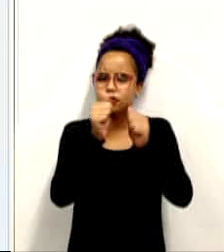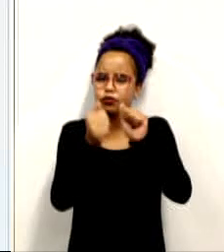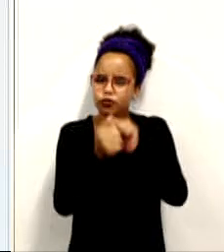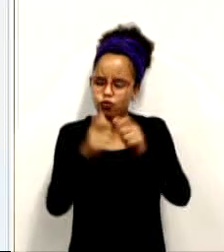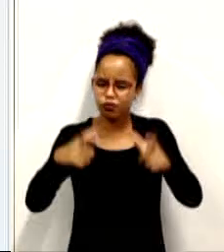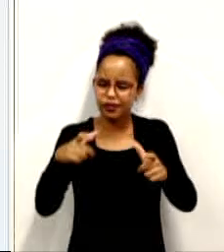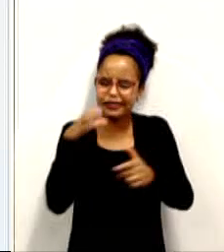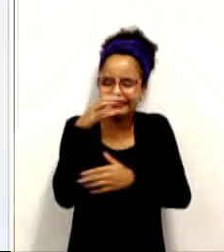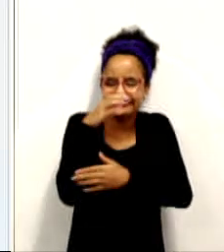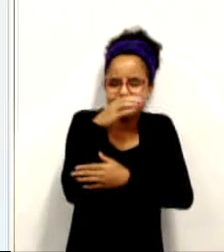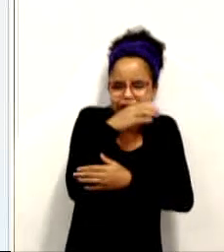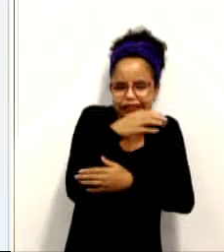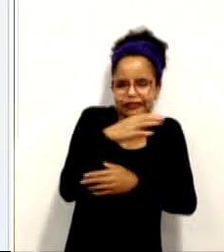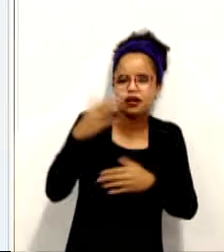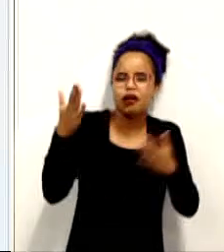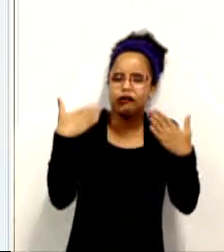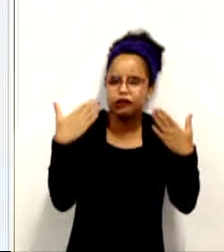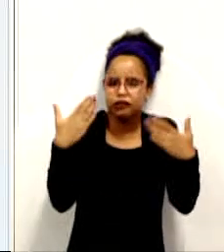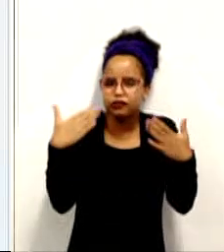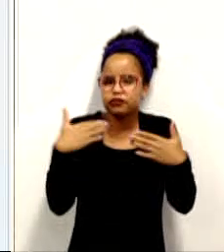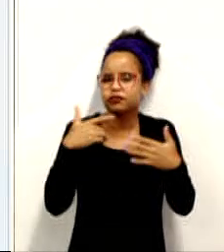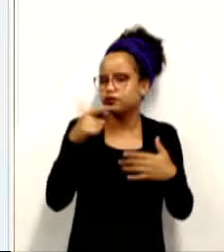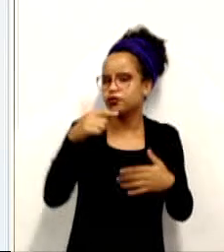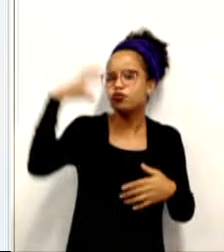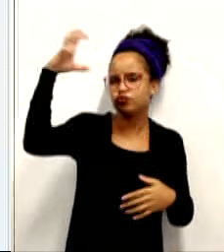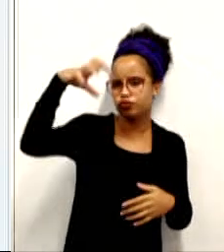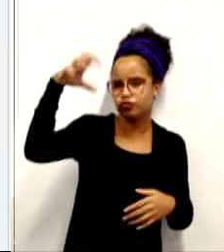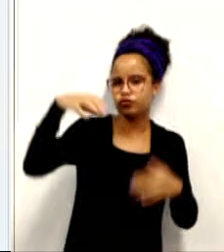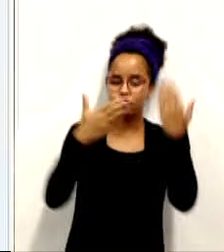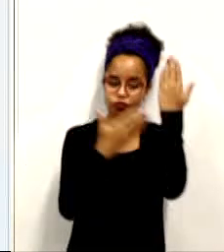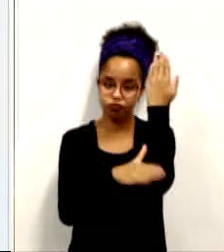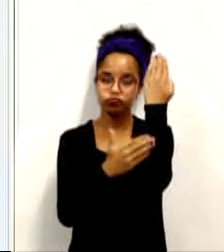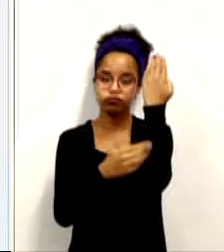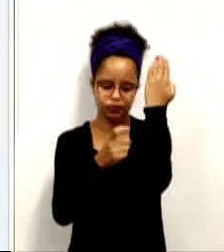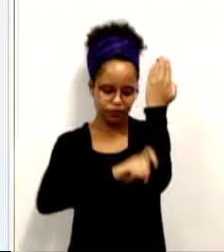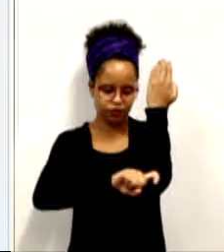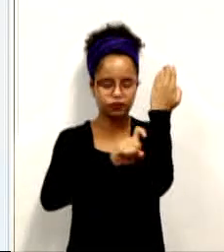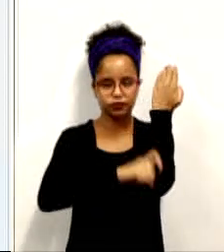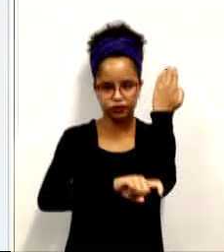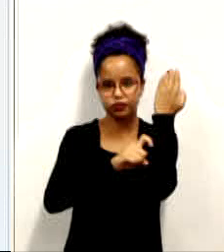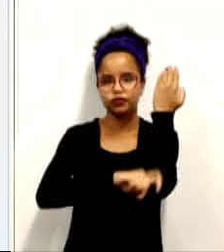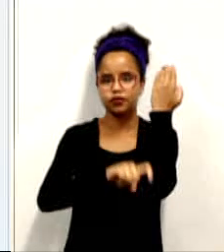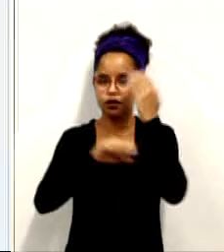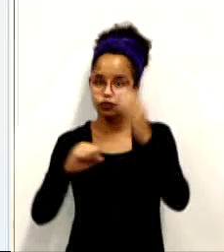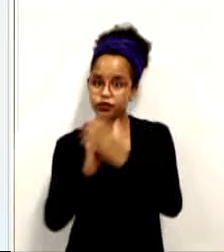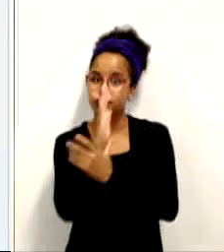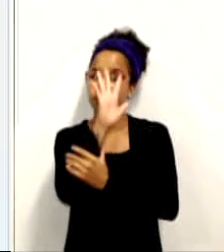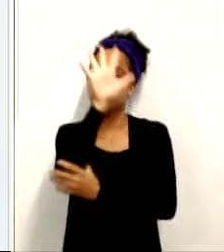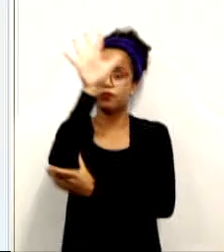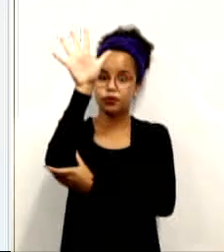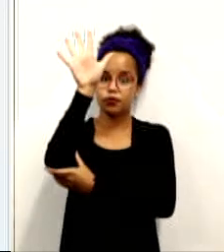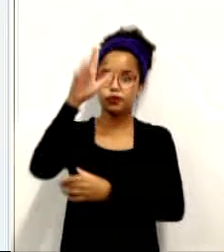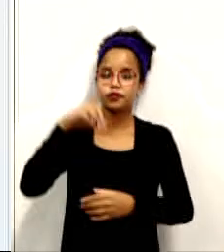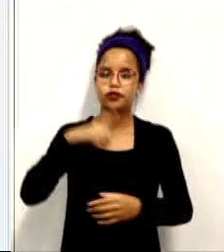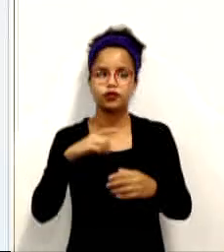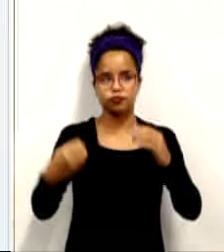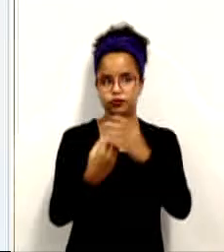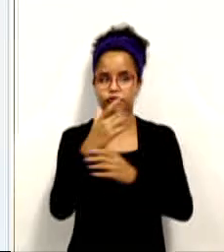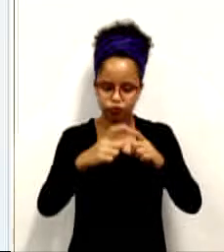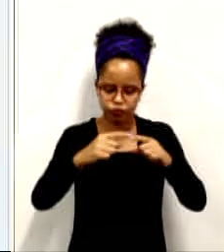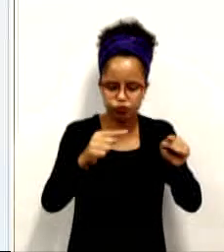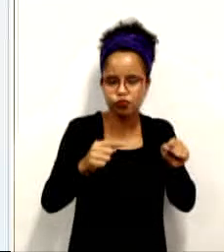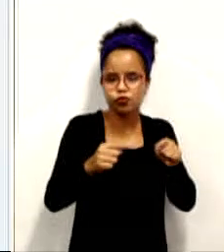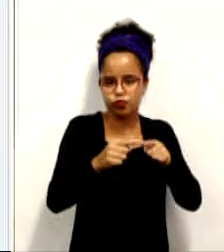o caso dos cactos, da palma, não é? Existem plantas com gavinhas, que podem alcançar